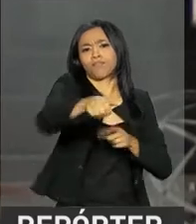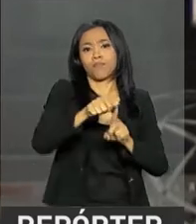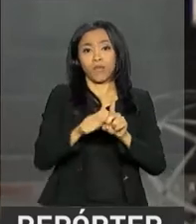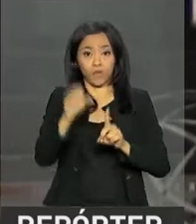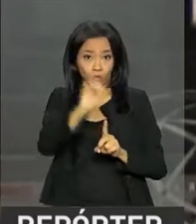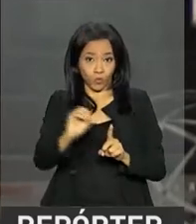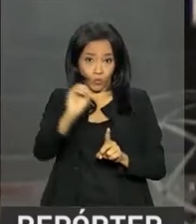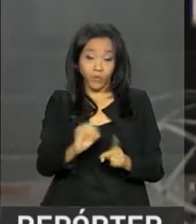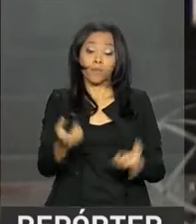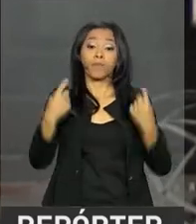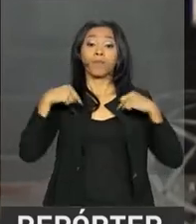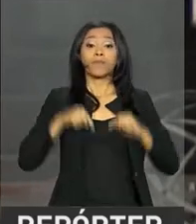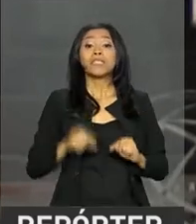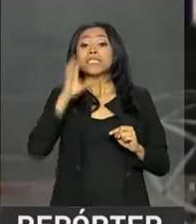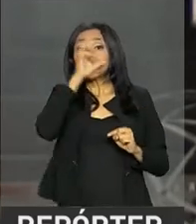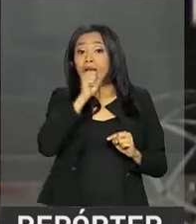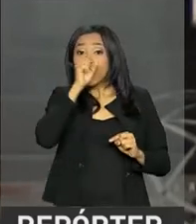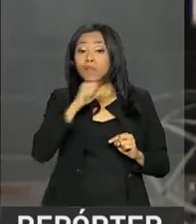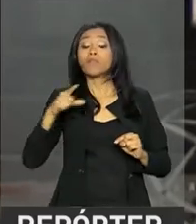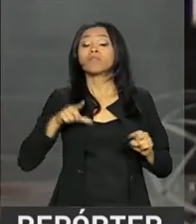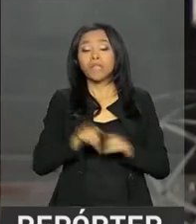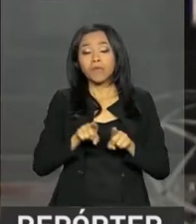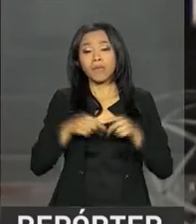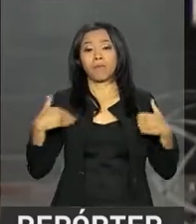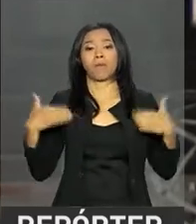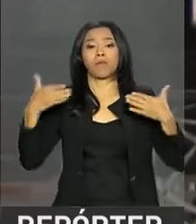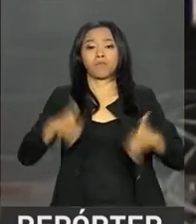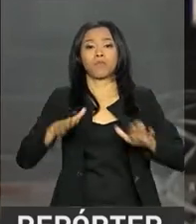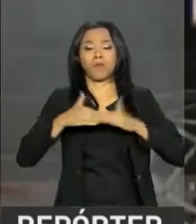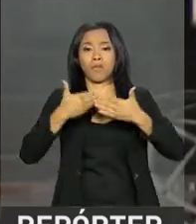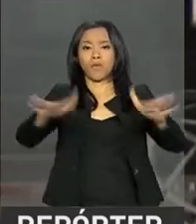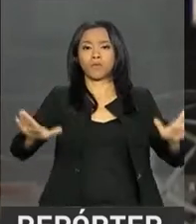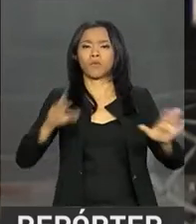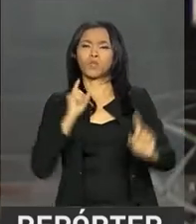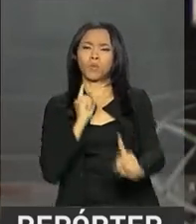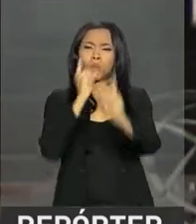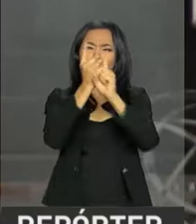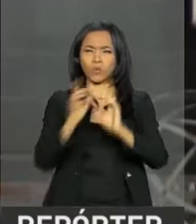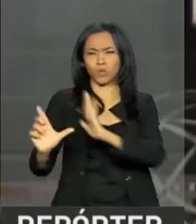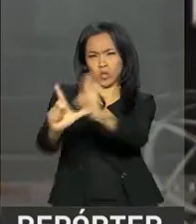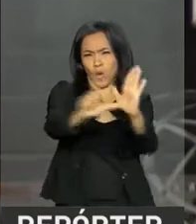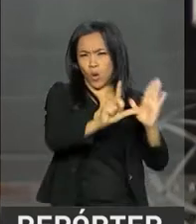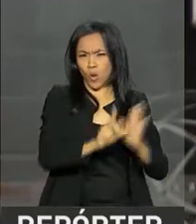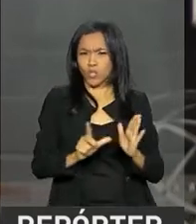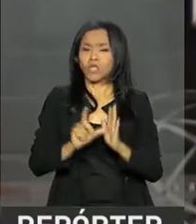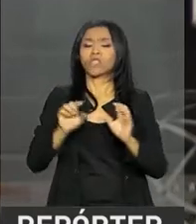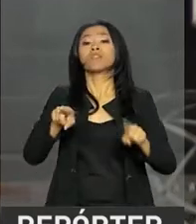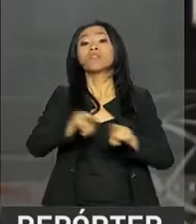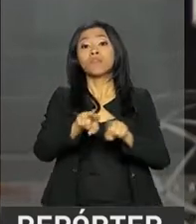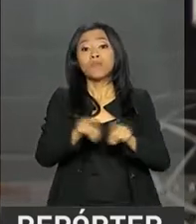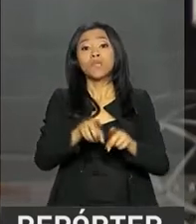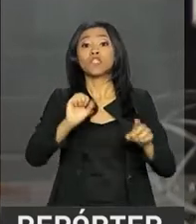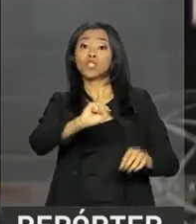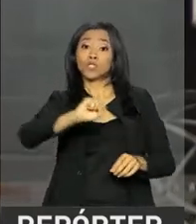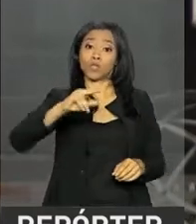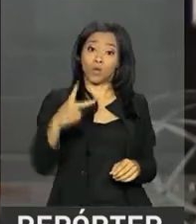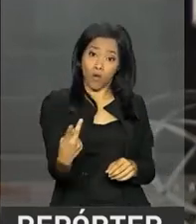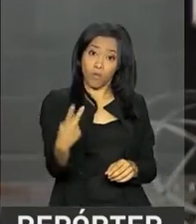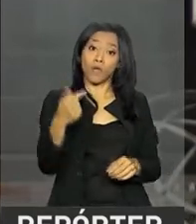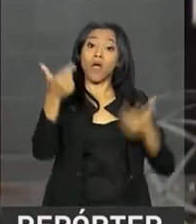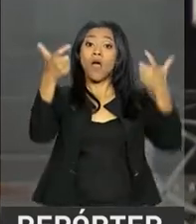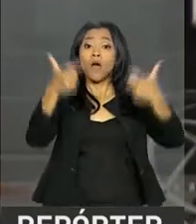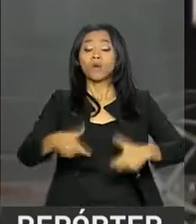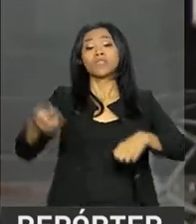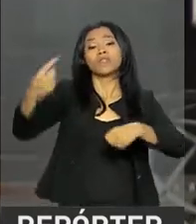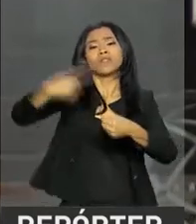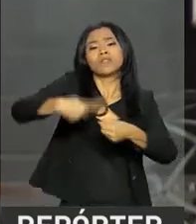Temer participou da abertura do Simpósio Nacional de Varejo e Shopping em Foz do Iguaçu, no Paraná. Temer